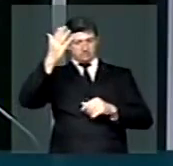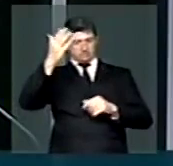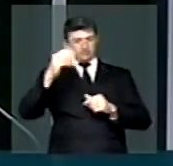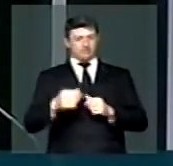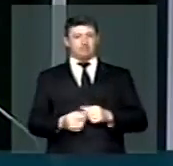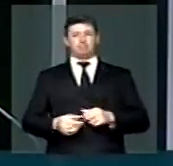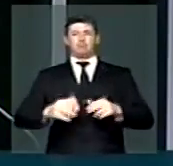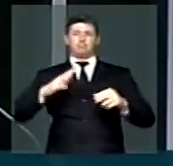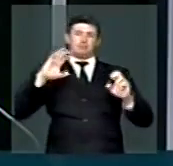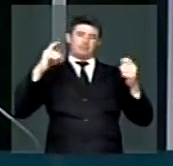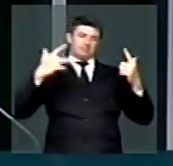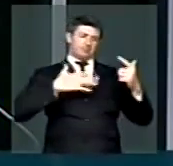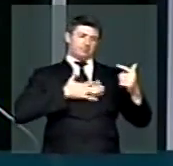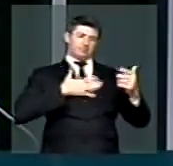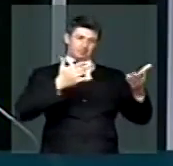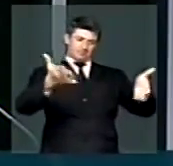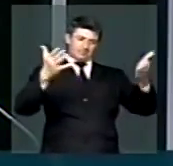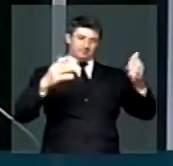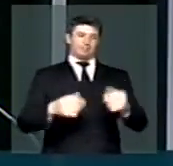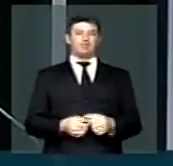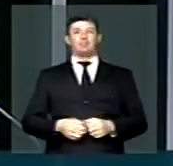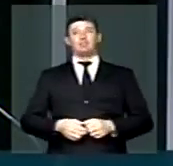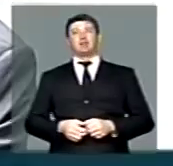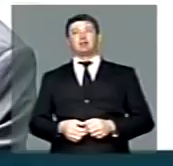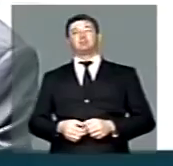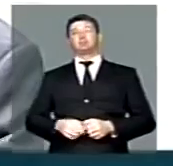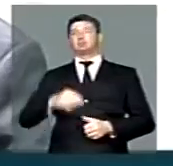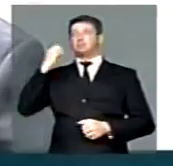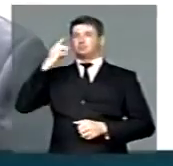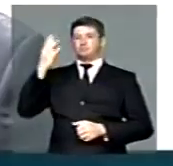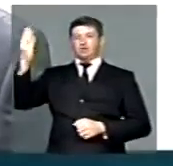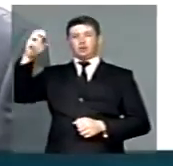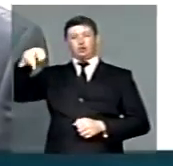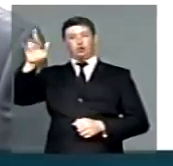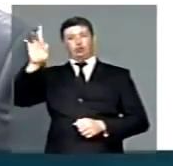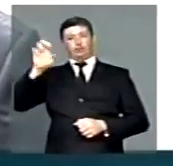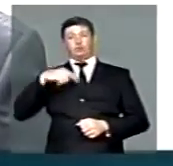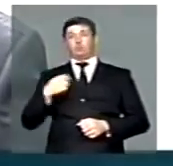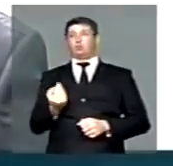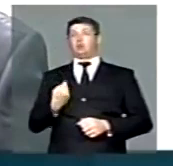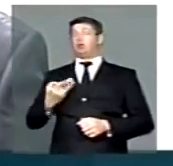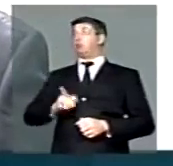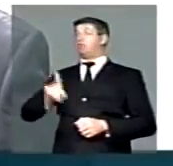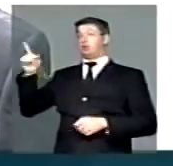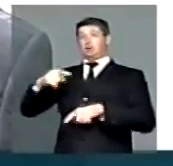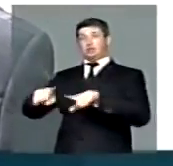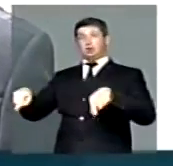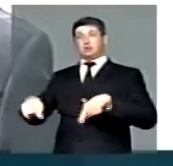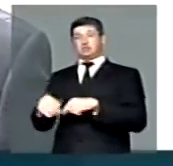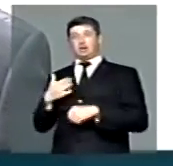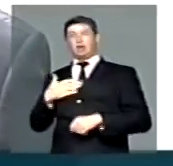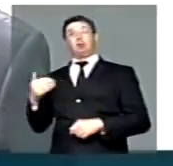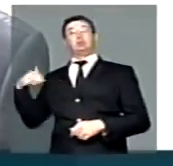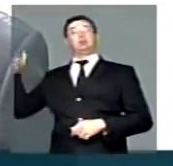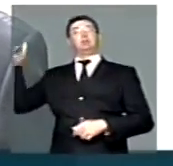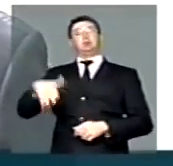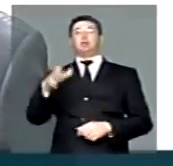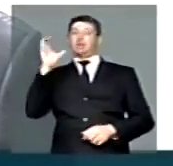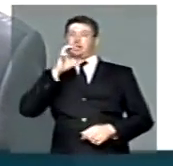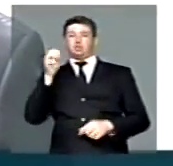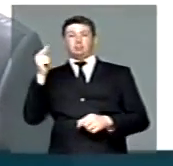Com todo prazer e com toda a honra. O nobre deputado Onofre Agostinho estava no meu gabinete e vinha ao plenário para